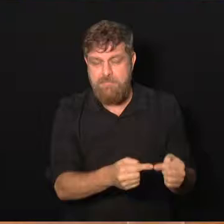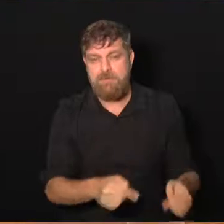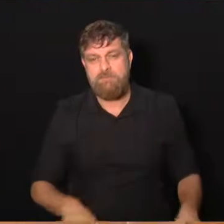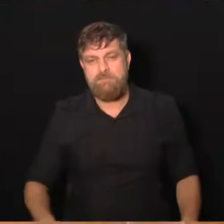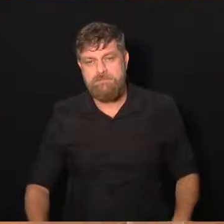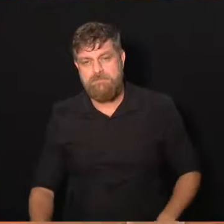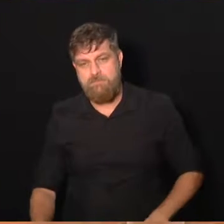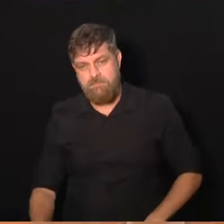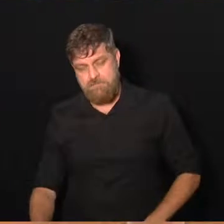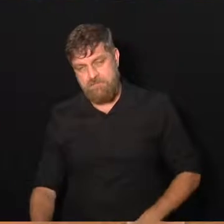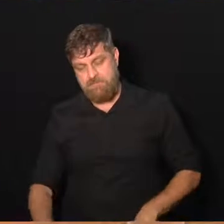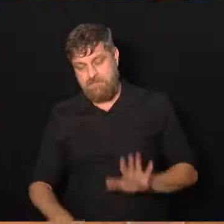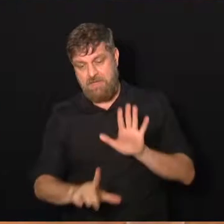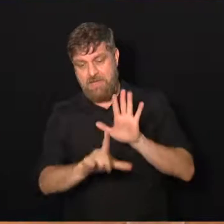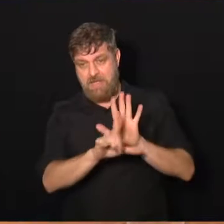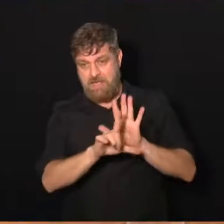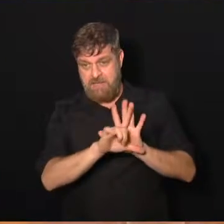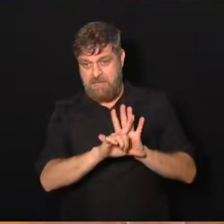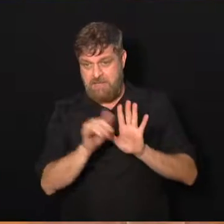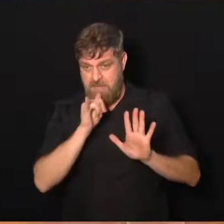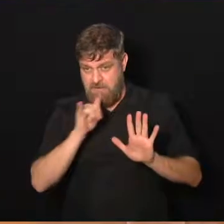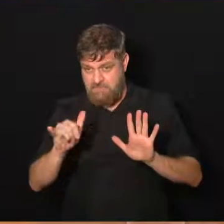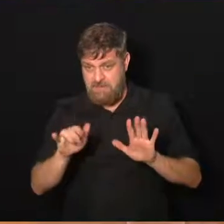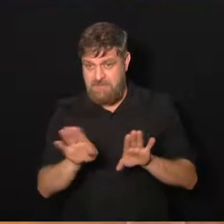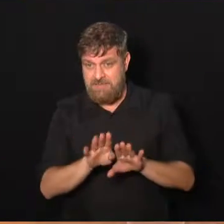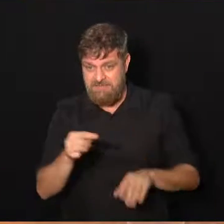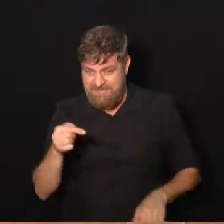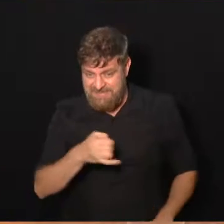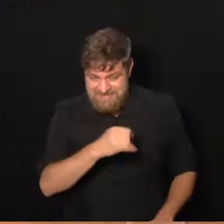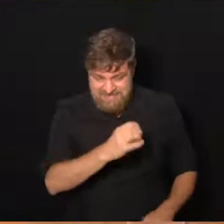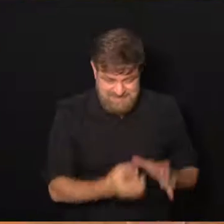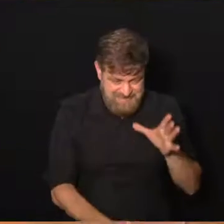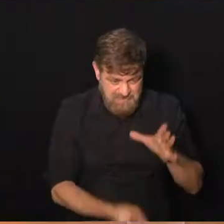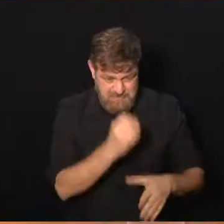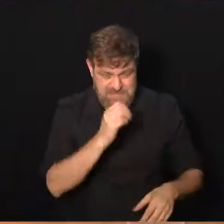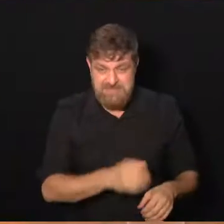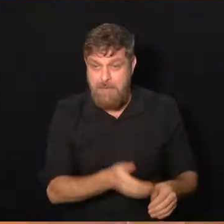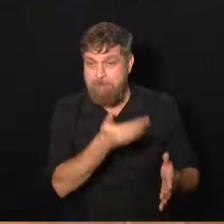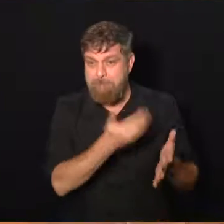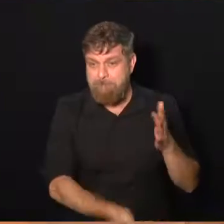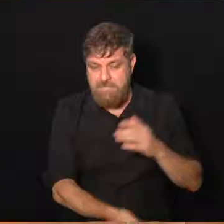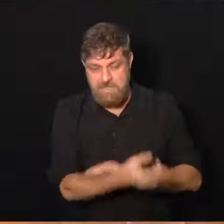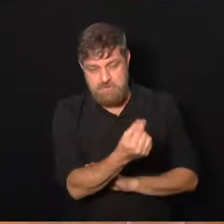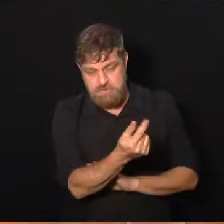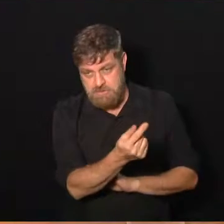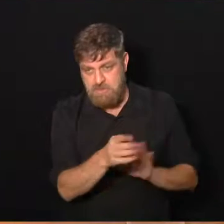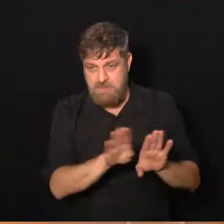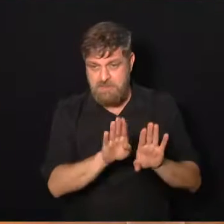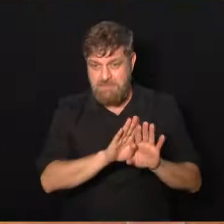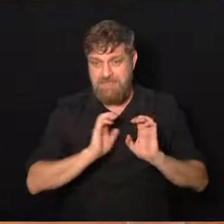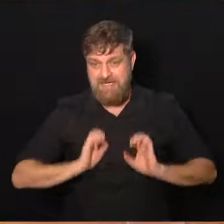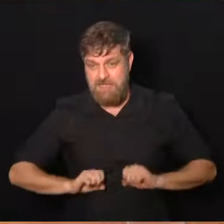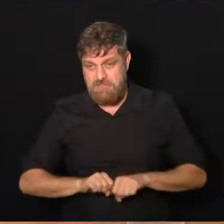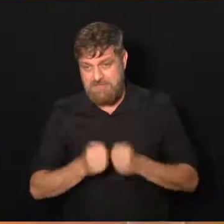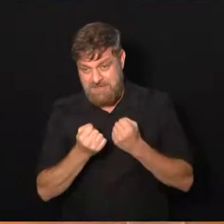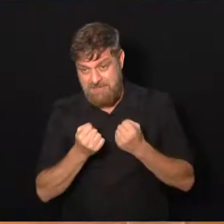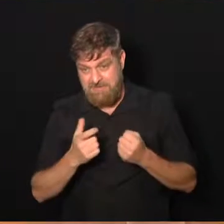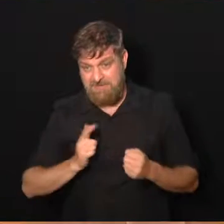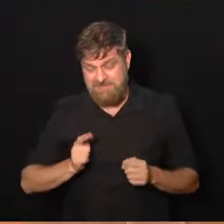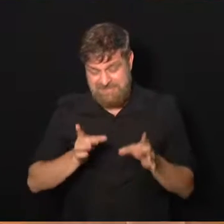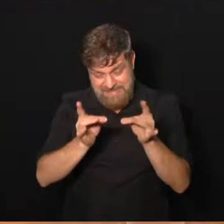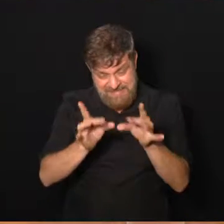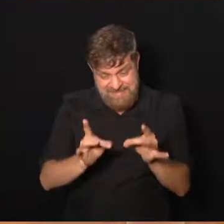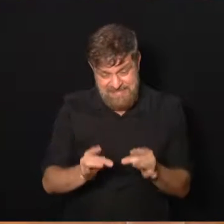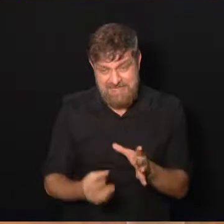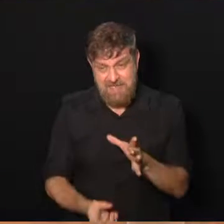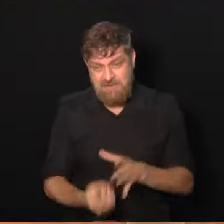A lei também garante a prevenção e reparação de danos patrimoniais e morais, e a situação se torna extremamente delicada